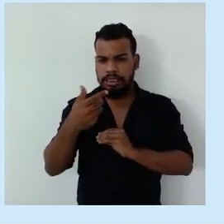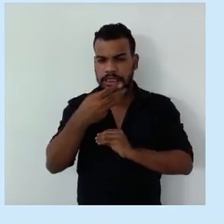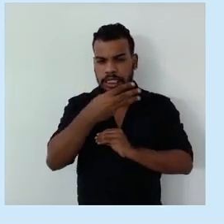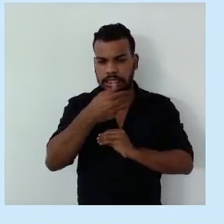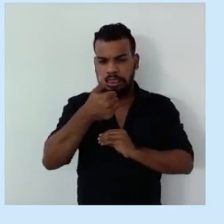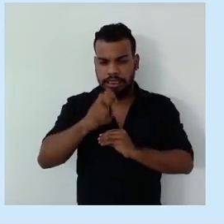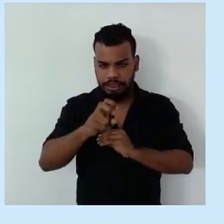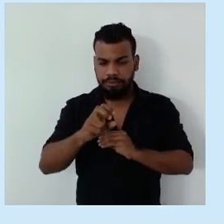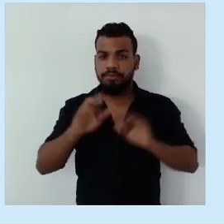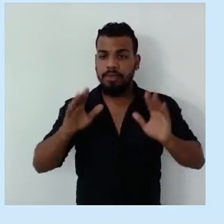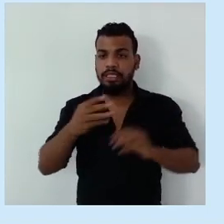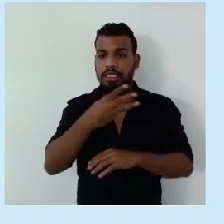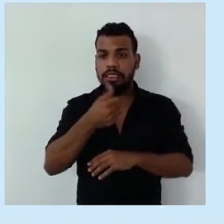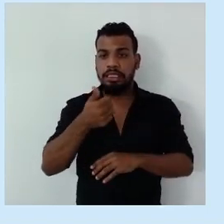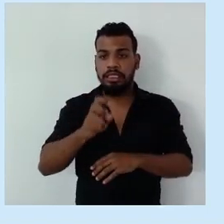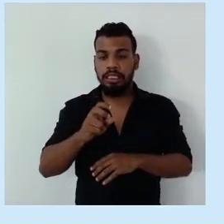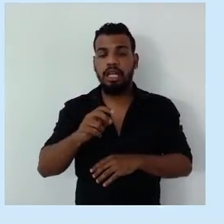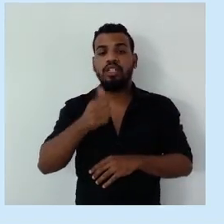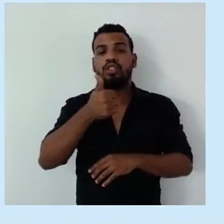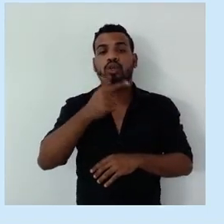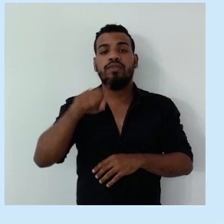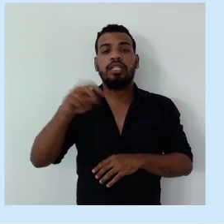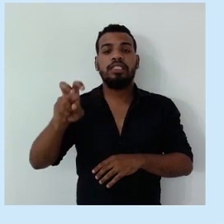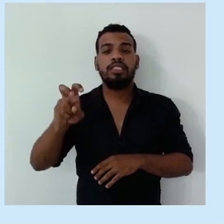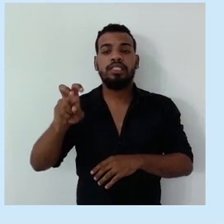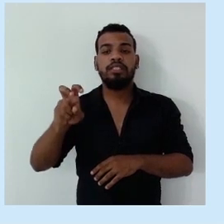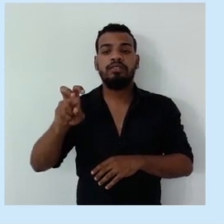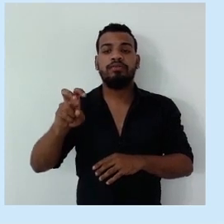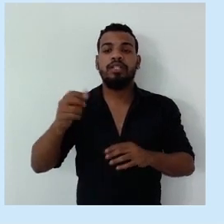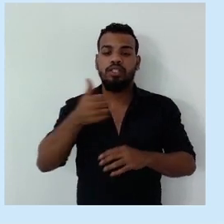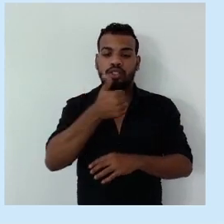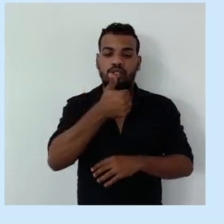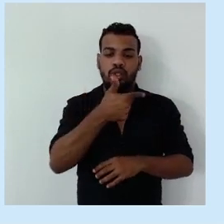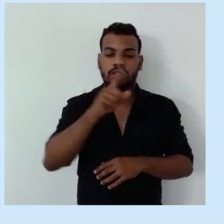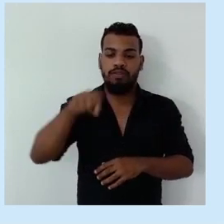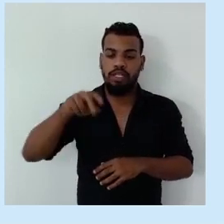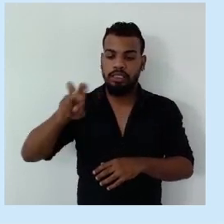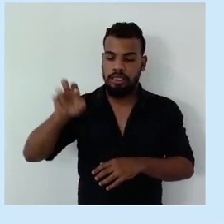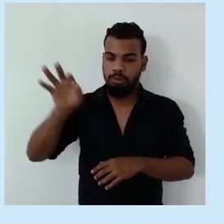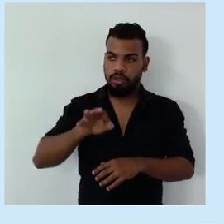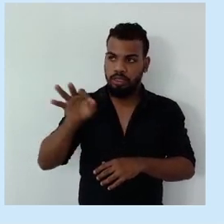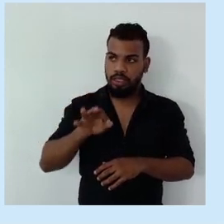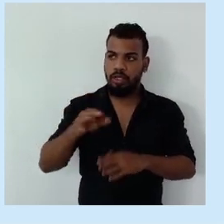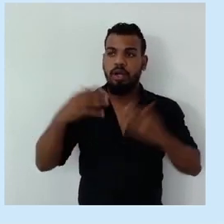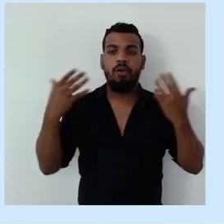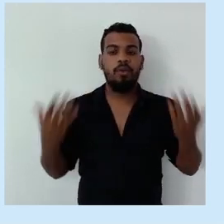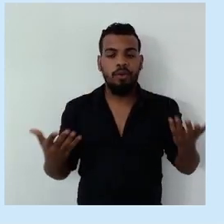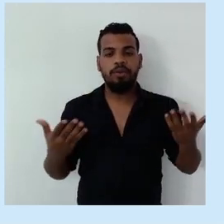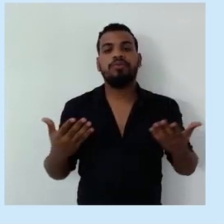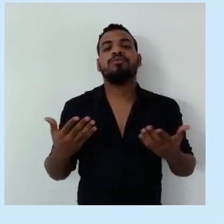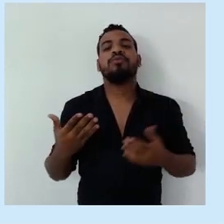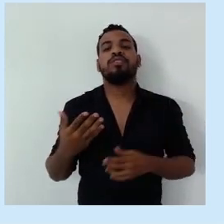315 equivale a 12,5%. Então, 12,5% é igual a